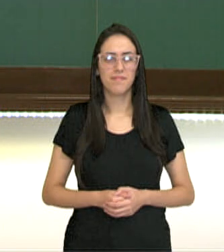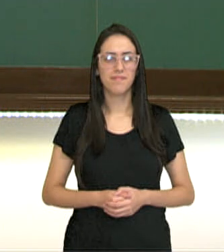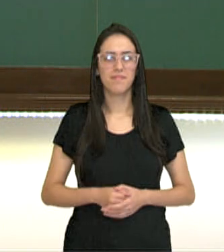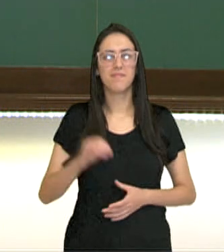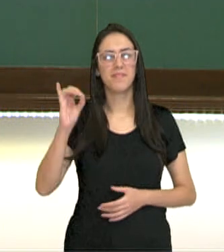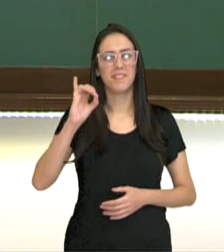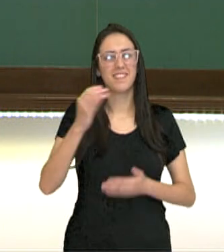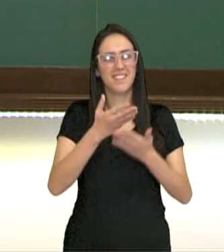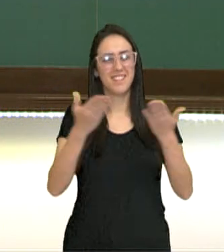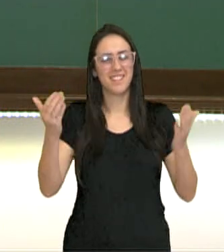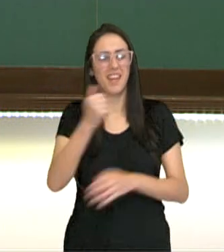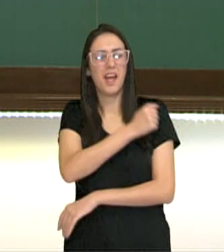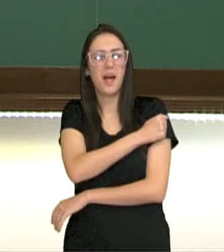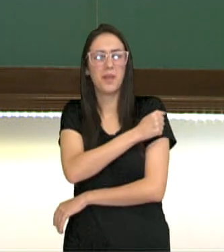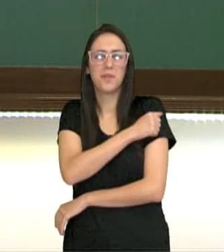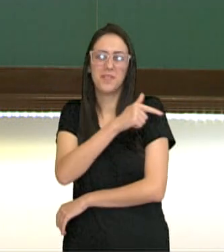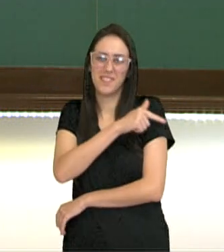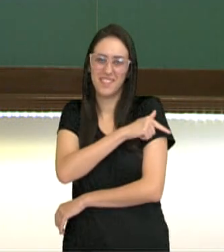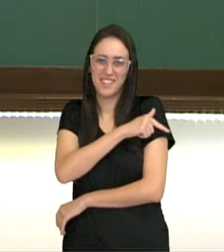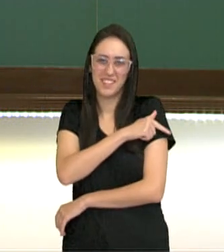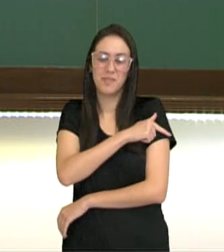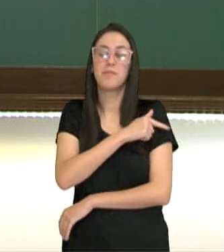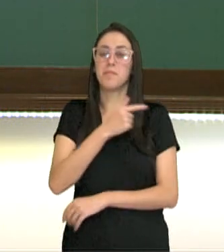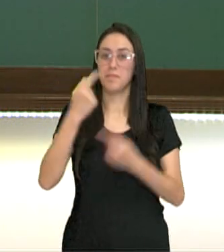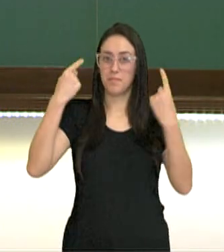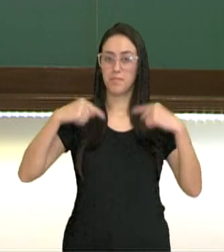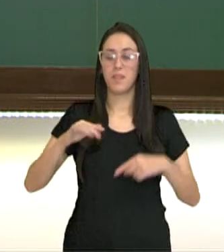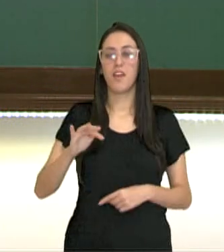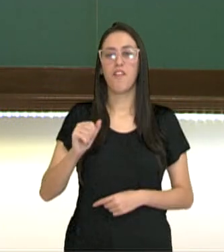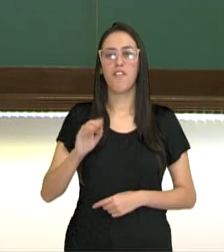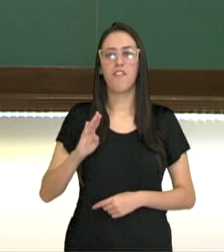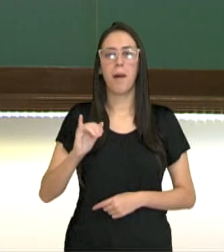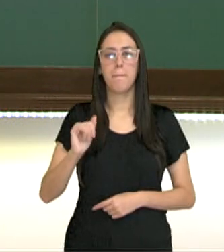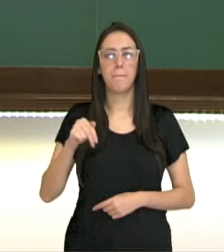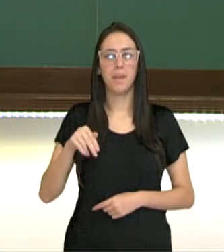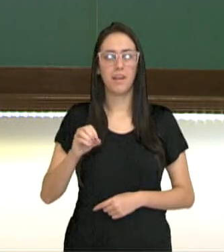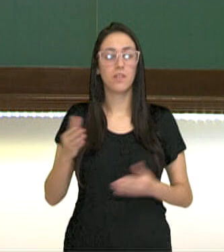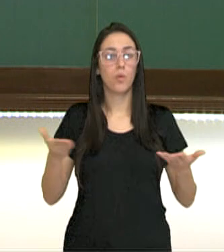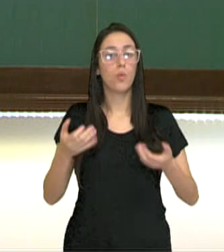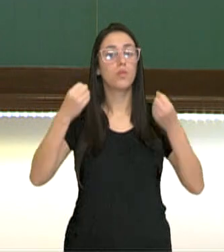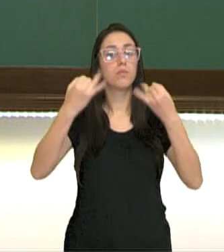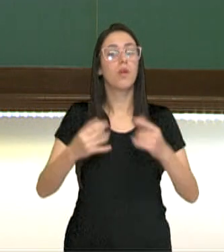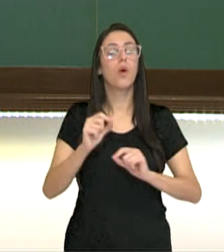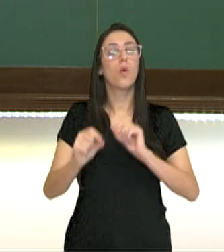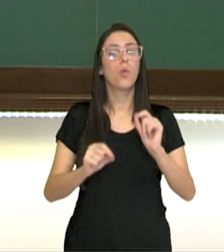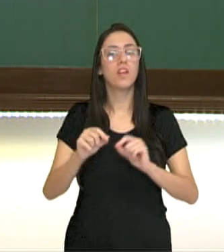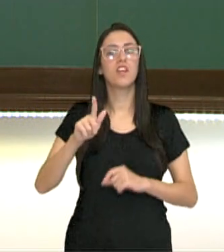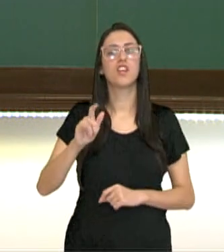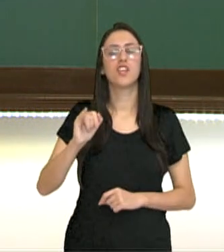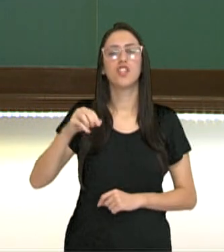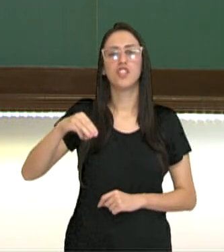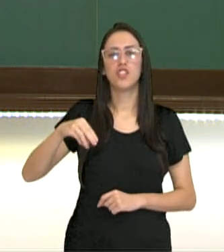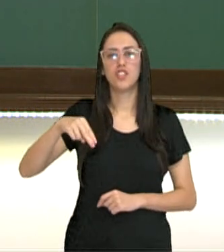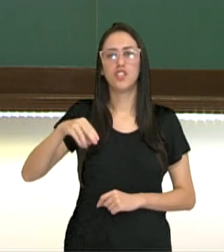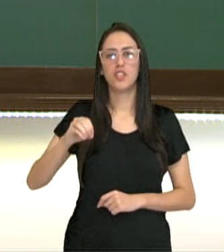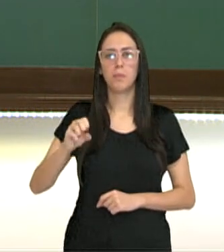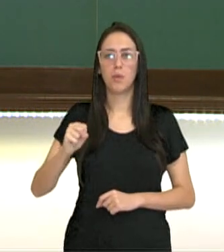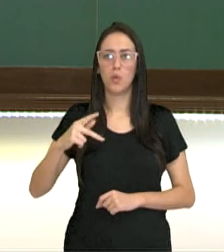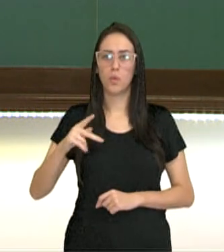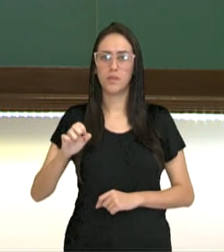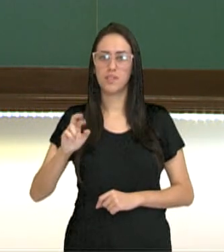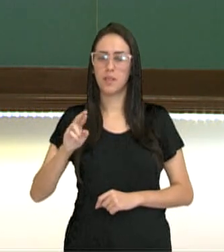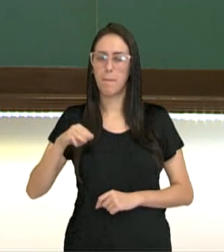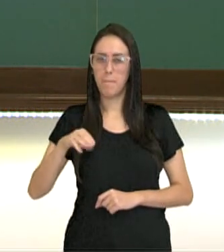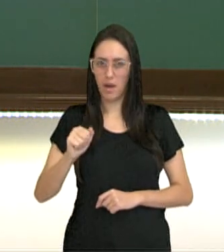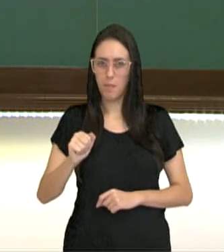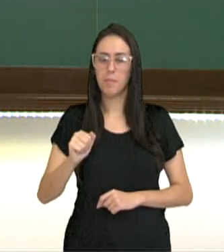Olá, estudantes do 7º ano. Aqui é o professor Fabiano e nessa aula nós vamos falar sobre as gimnospermas. Mas antes de iniciar, vamos para os